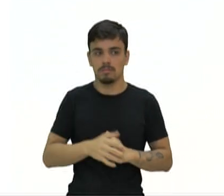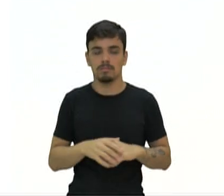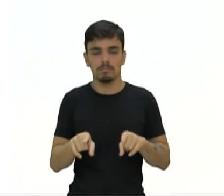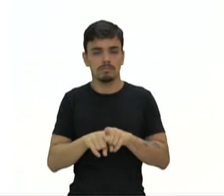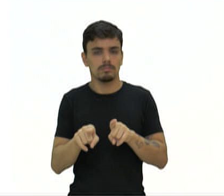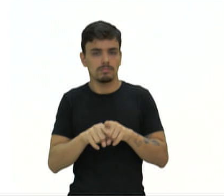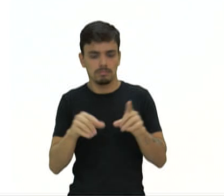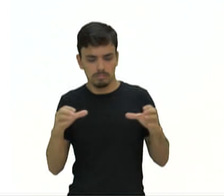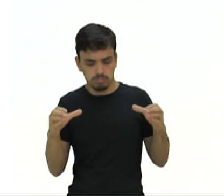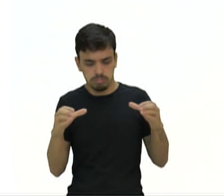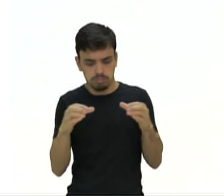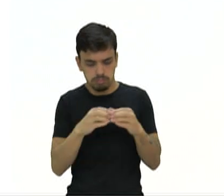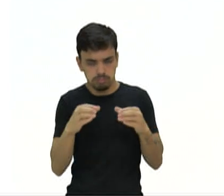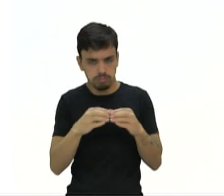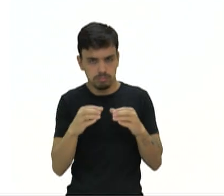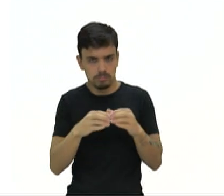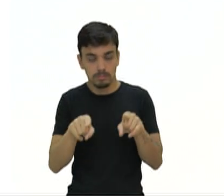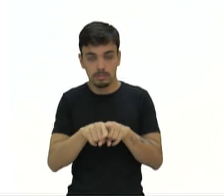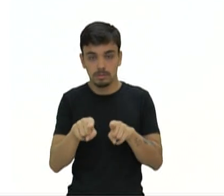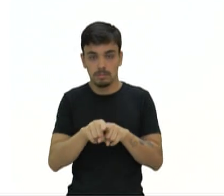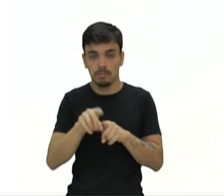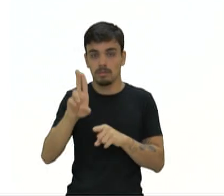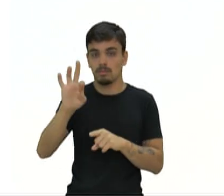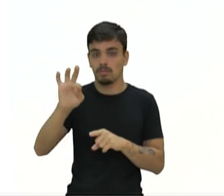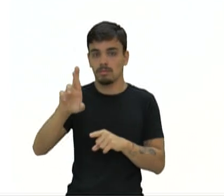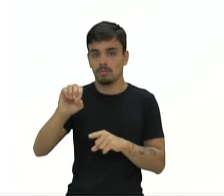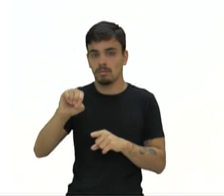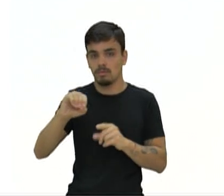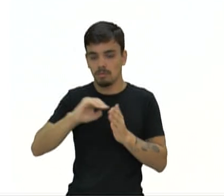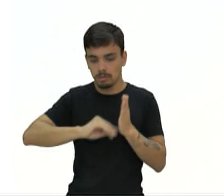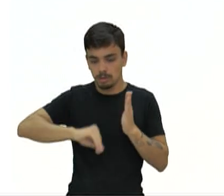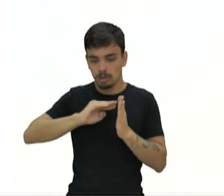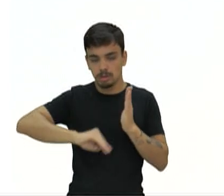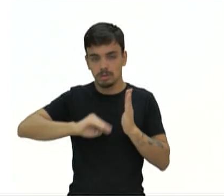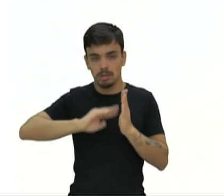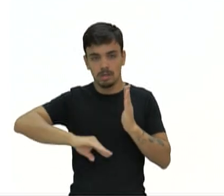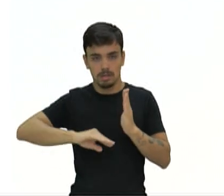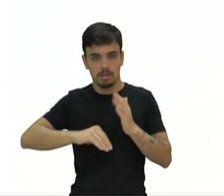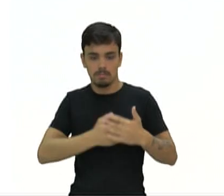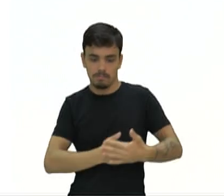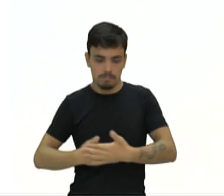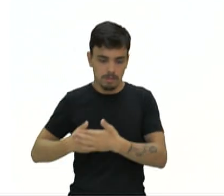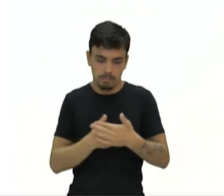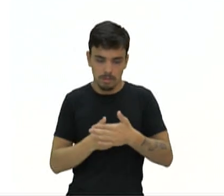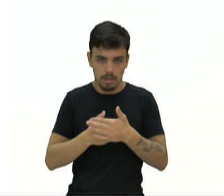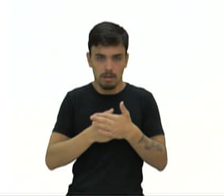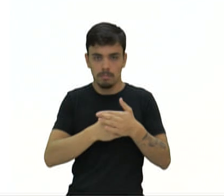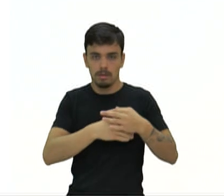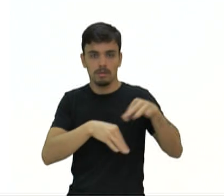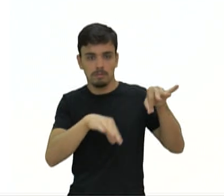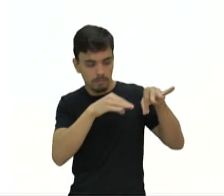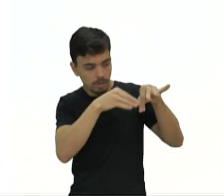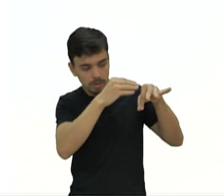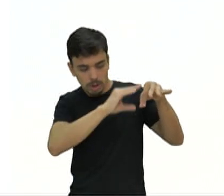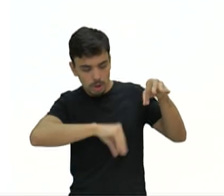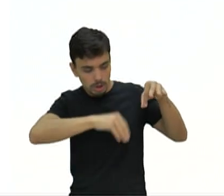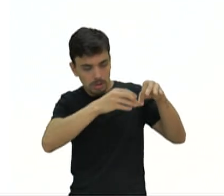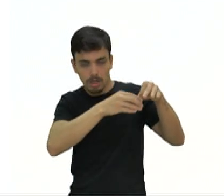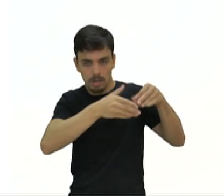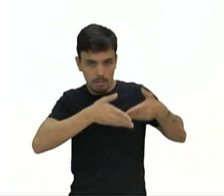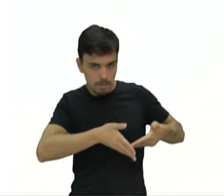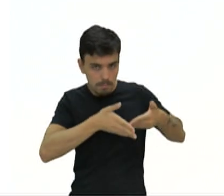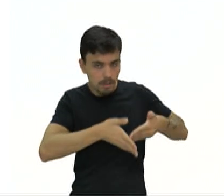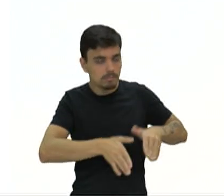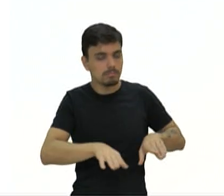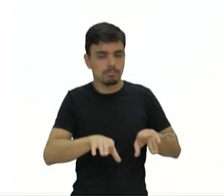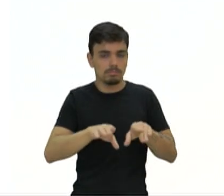dos músculos abdominais dilata o colo do útero e empurra o feto por meio da vagina até o exterior, ou seja, essa pressão é maior, né, para